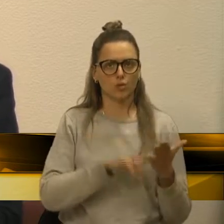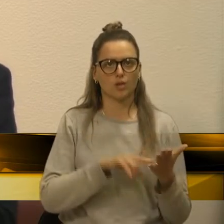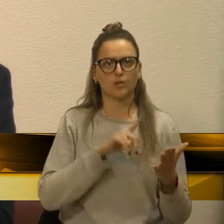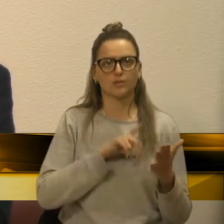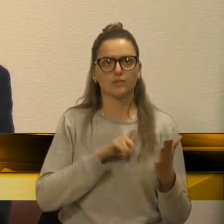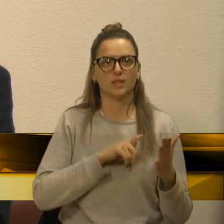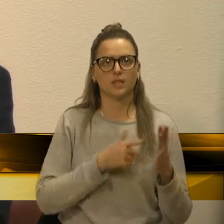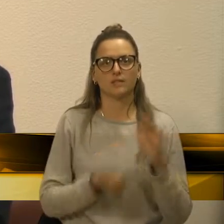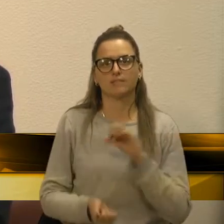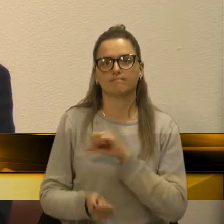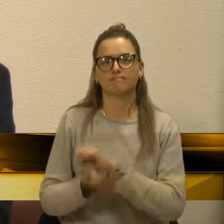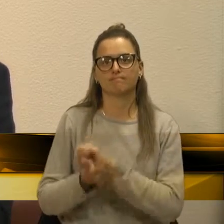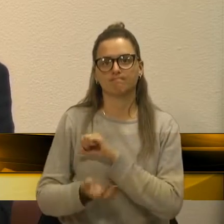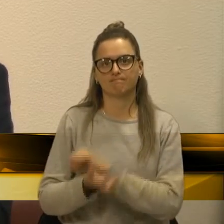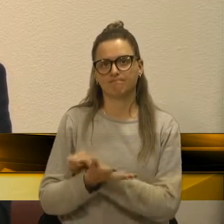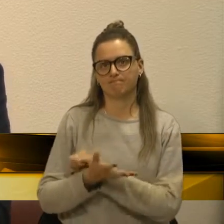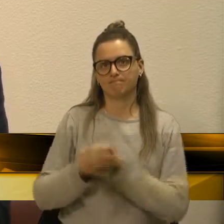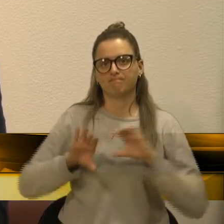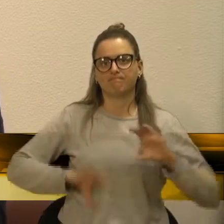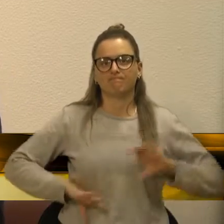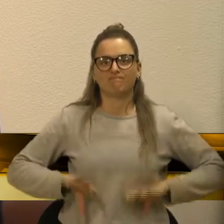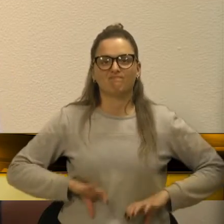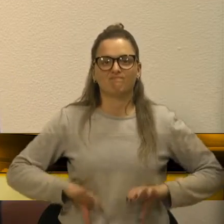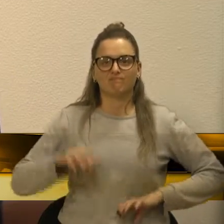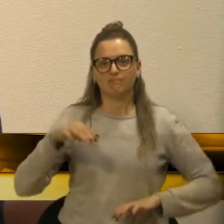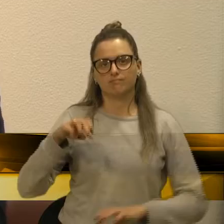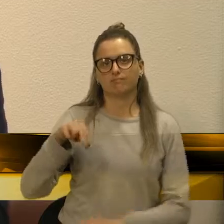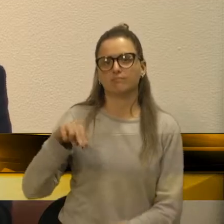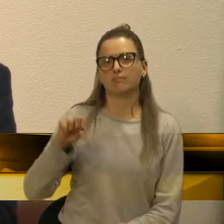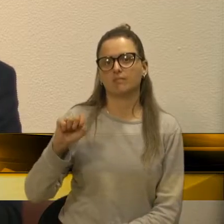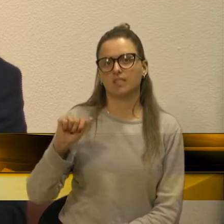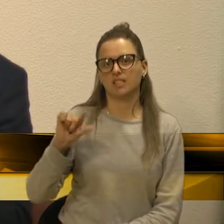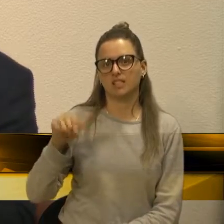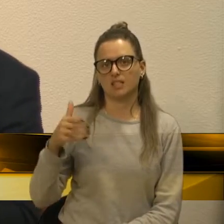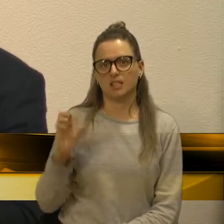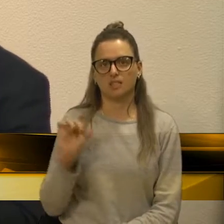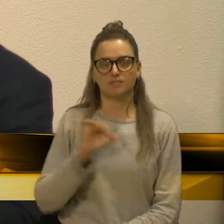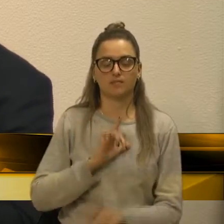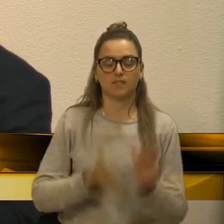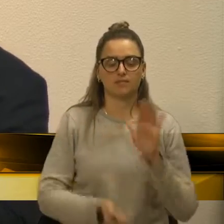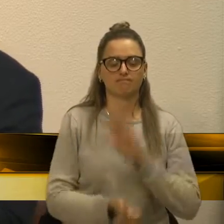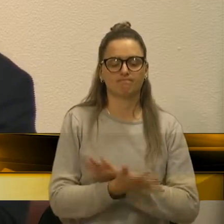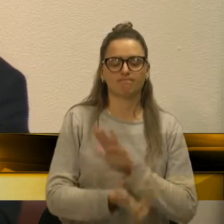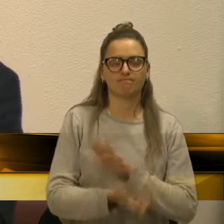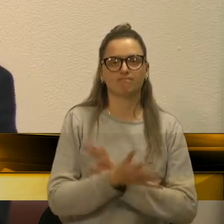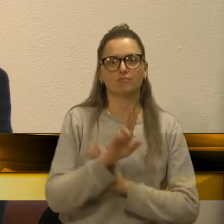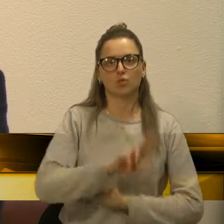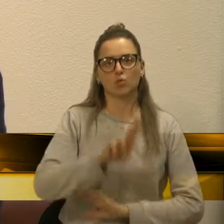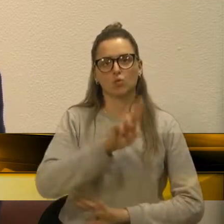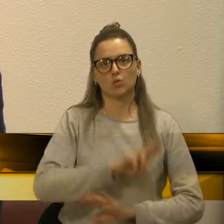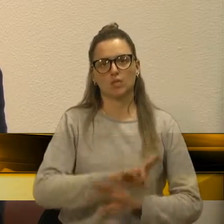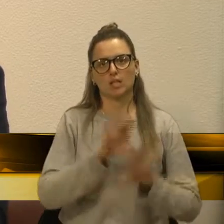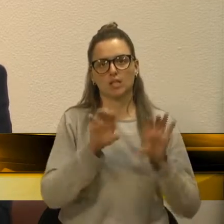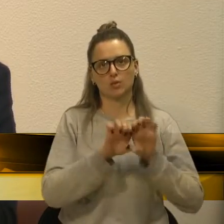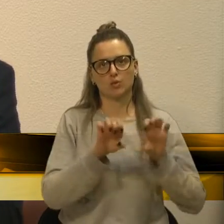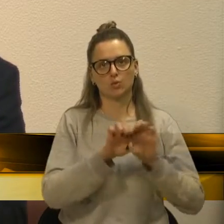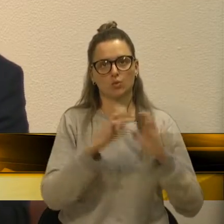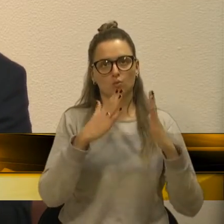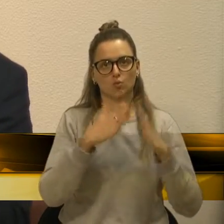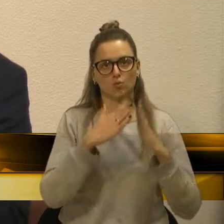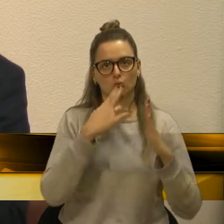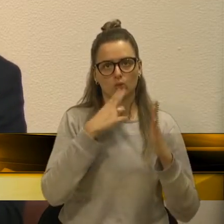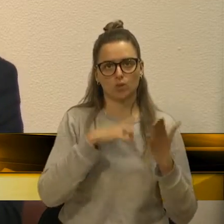mensalão. Políticos acabaram tentando se locupletar de verbas públicas, utilizar toda a estrutura dos Correios para